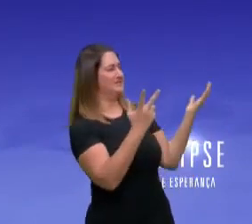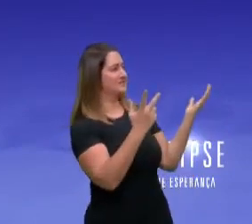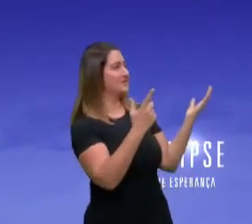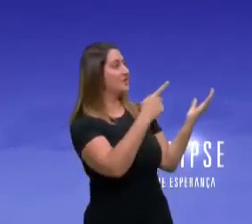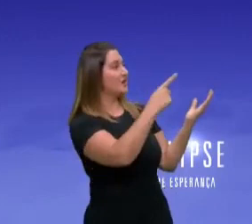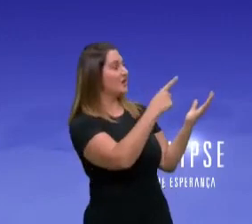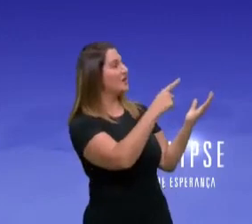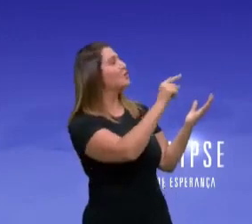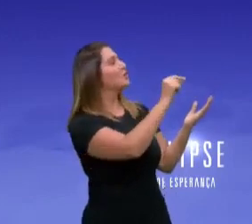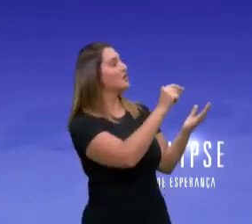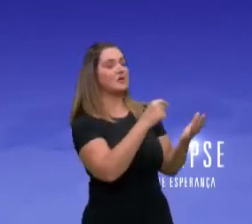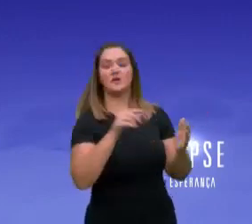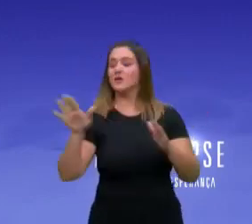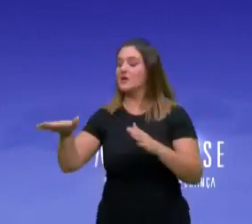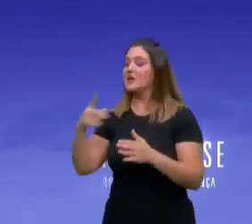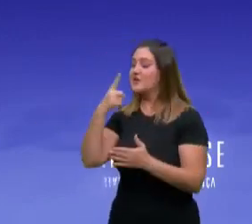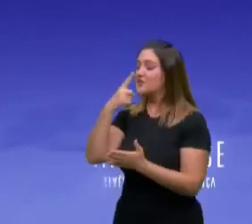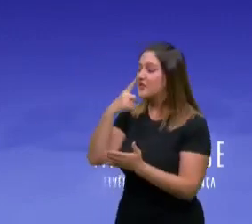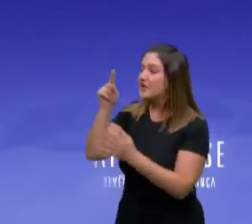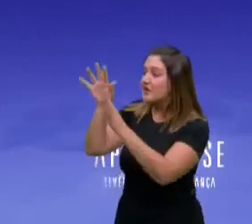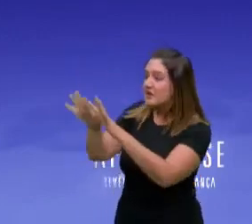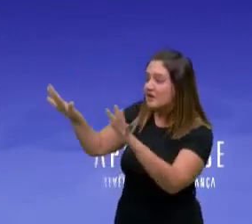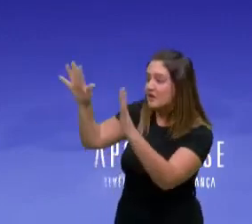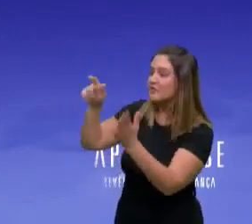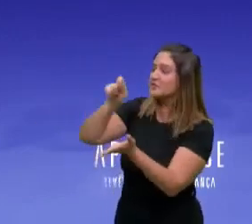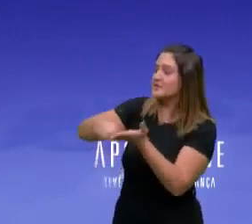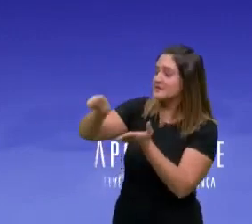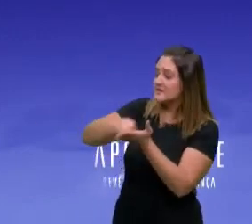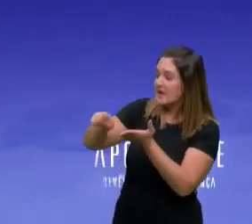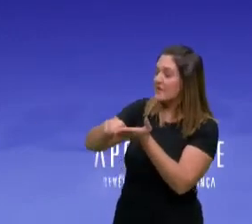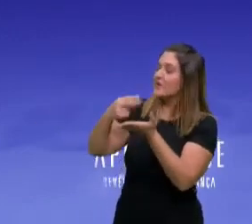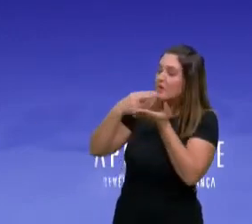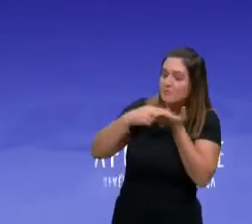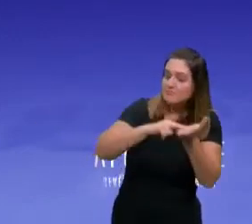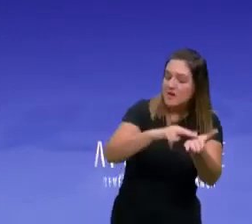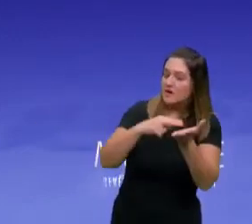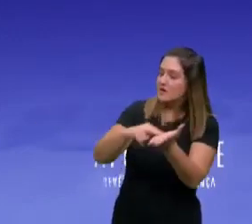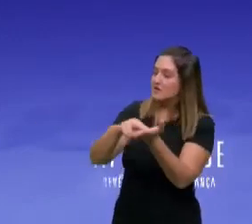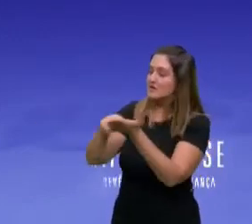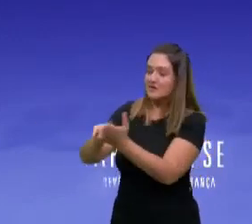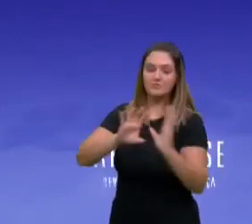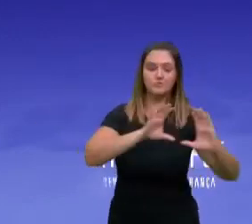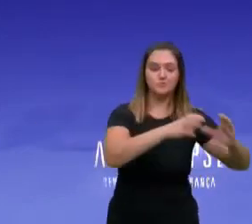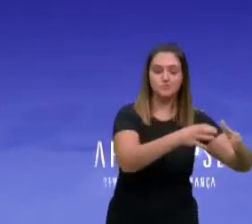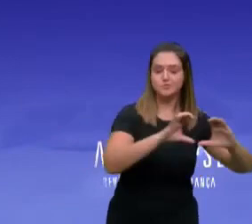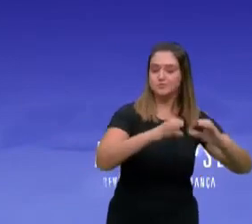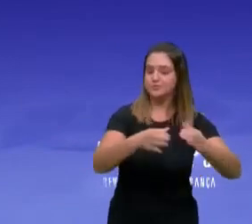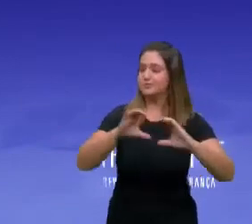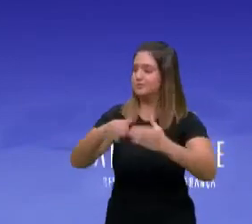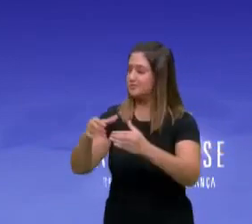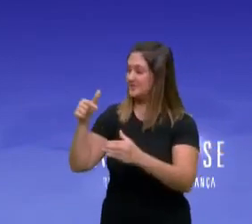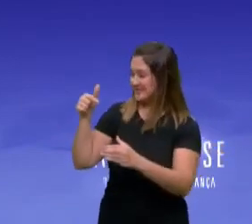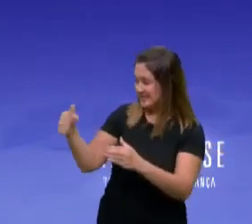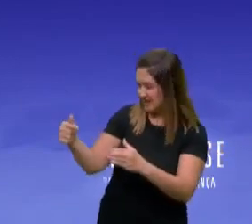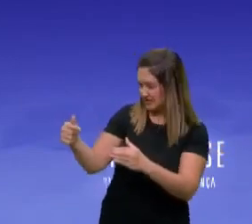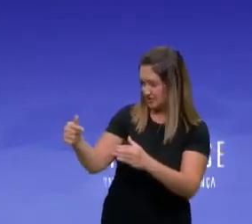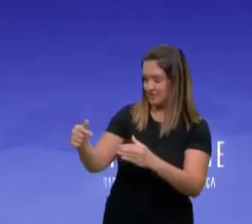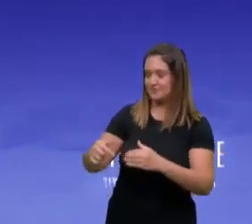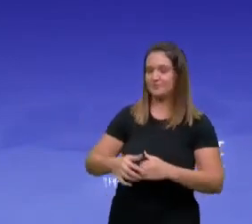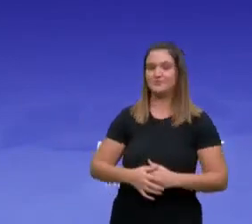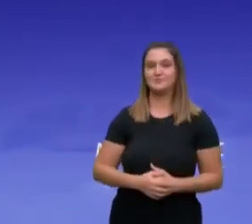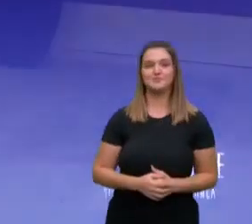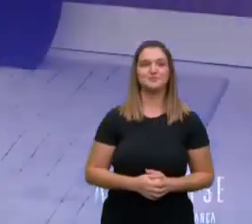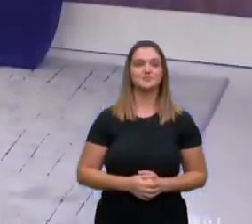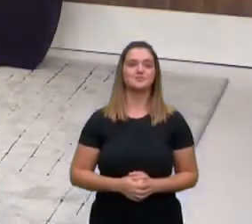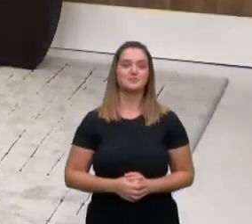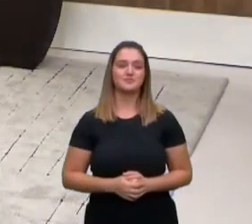em livro e manda às sete igrejas, Éfeso, Esmirna, Pérgamo, Tiatira, Sardes, Filadélfia e